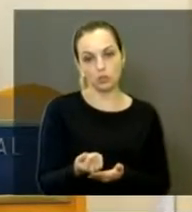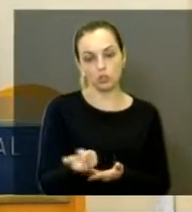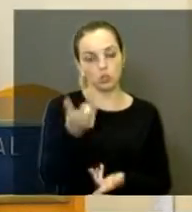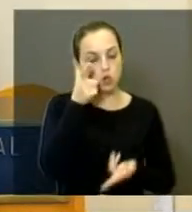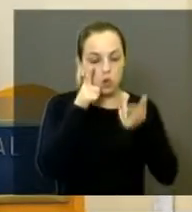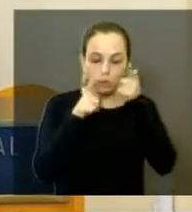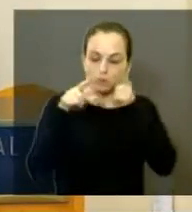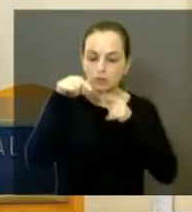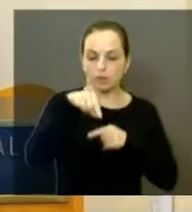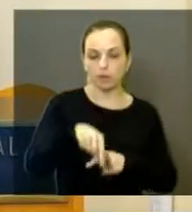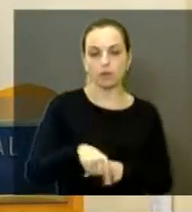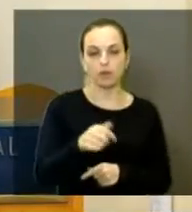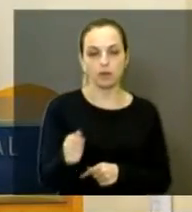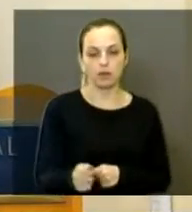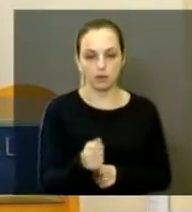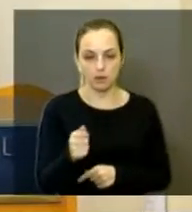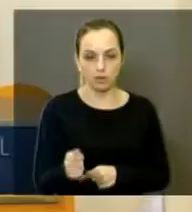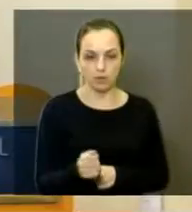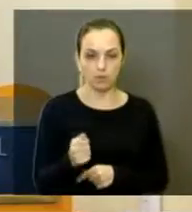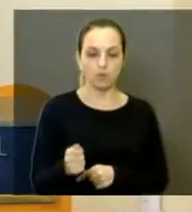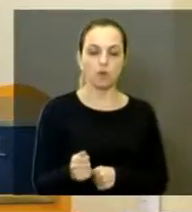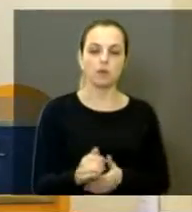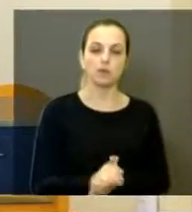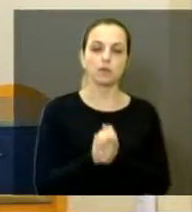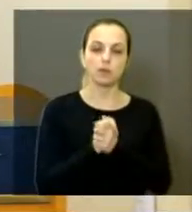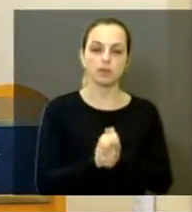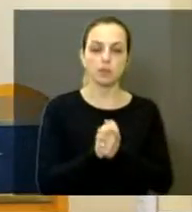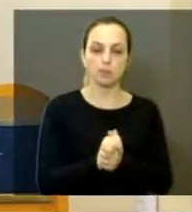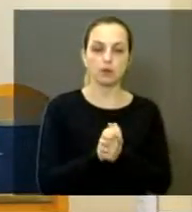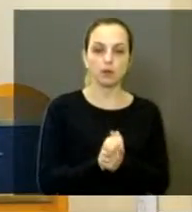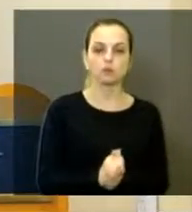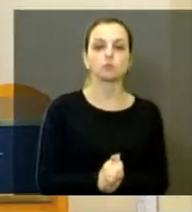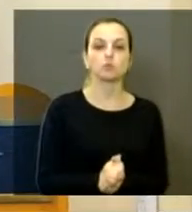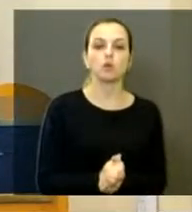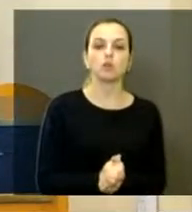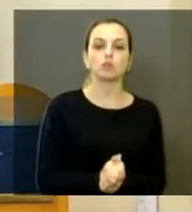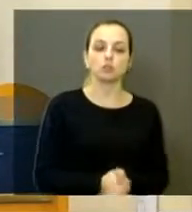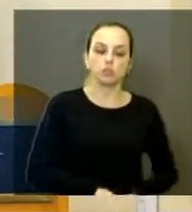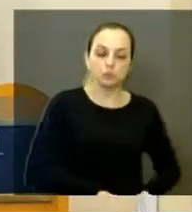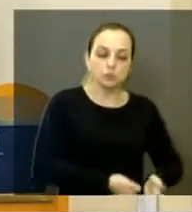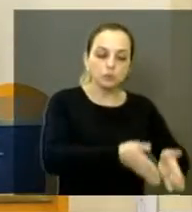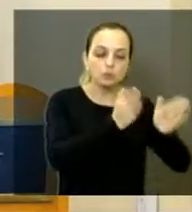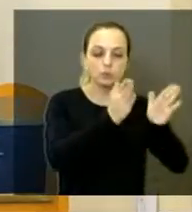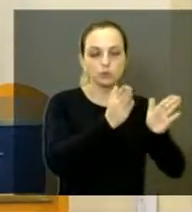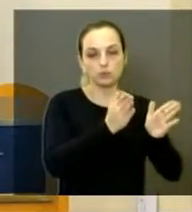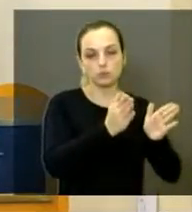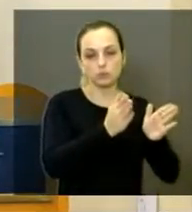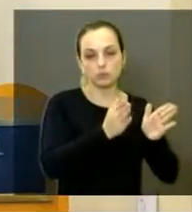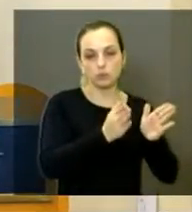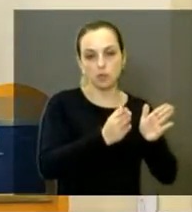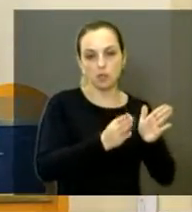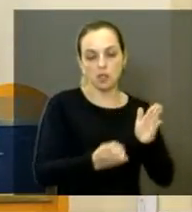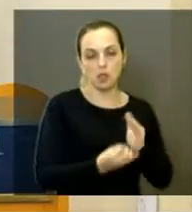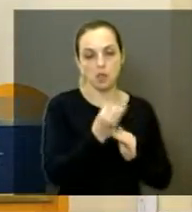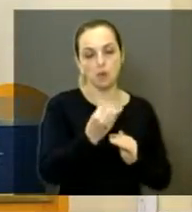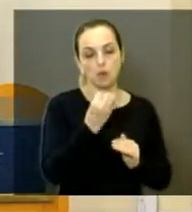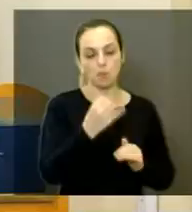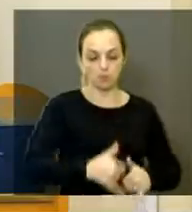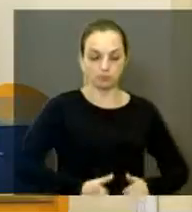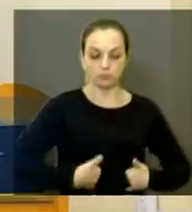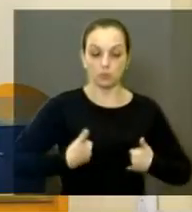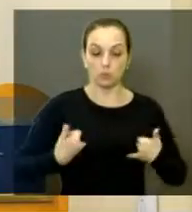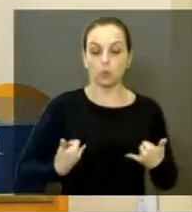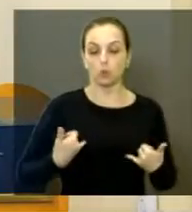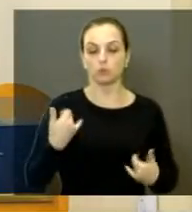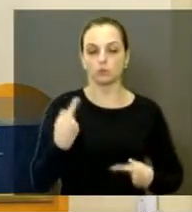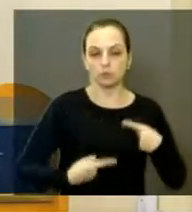nossa cidade. Está de parabéns que é um prédio de primeiro mundo. Isso me faz ter orgulho de ser